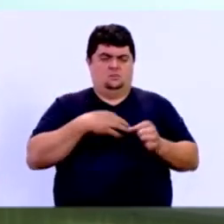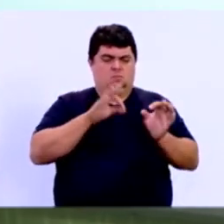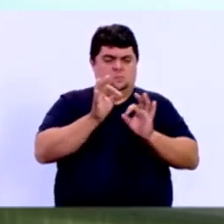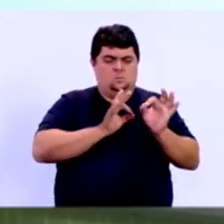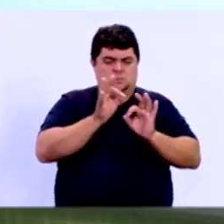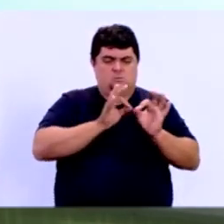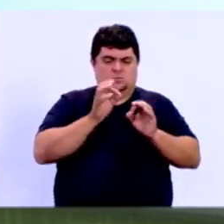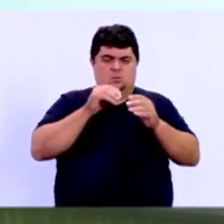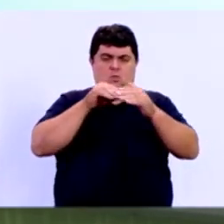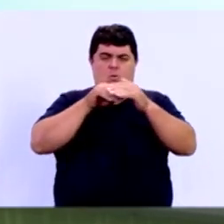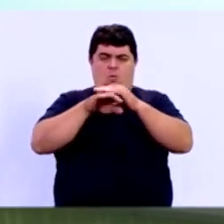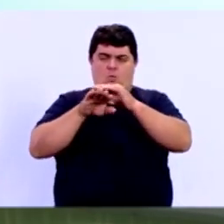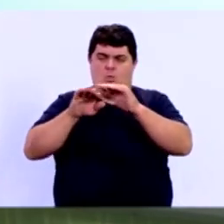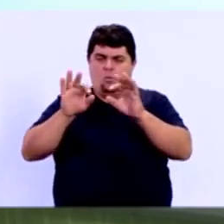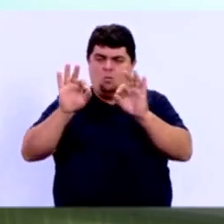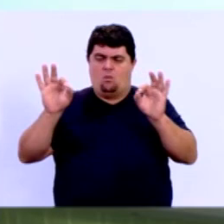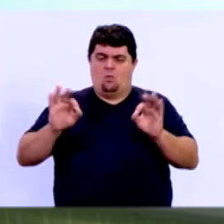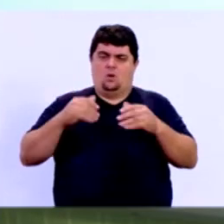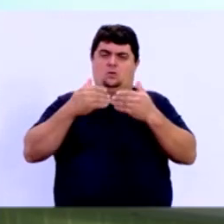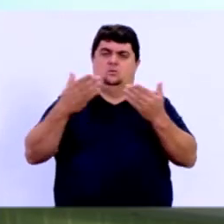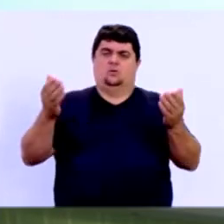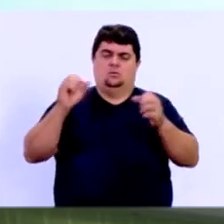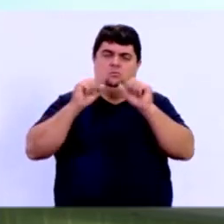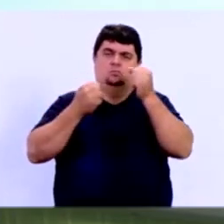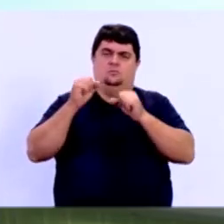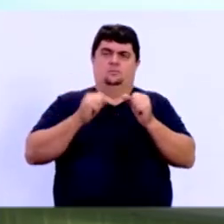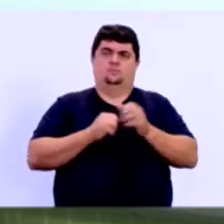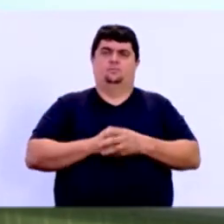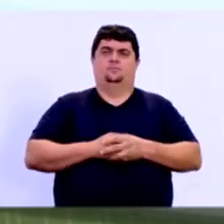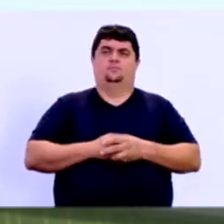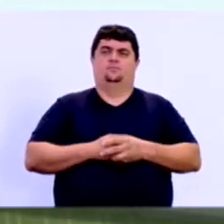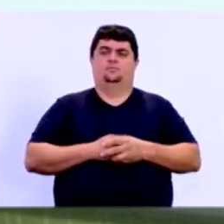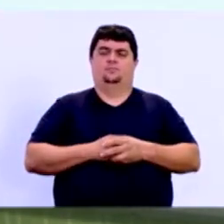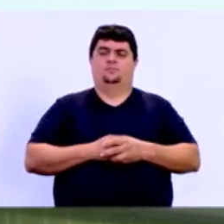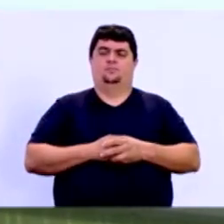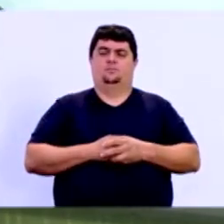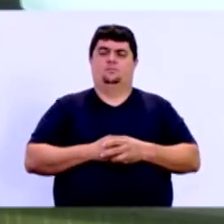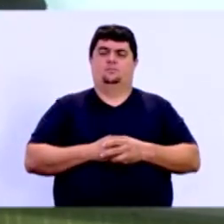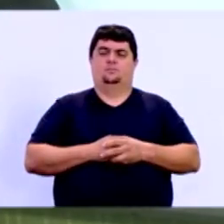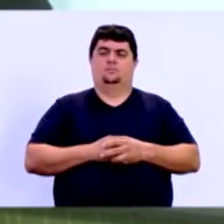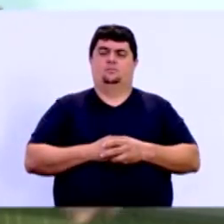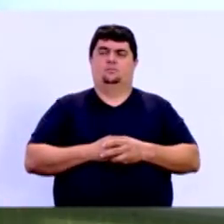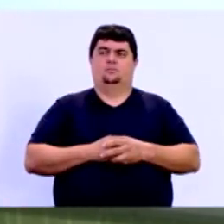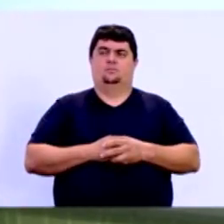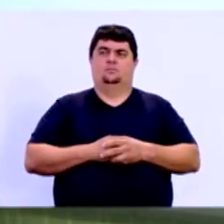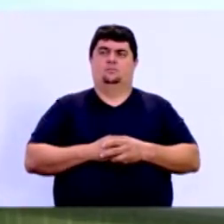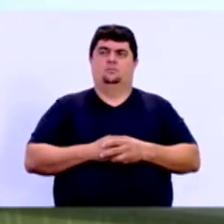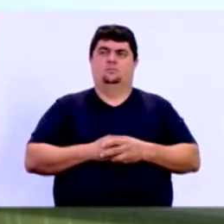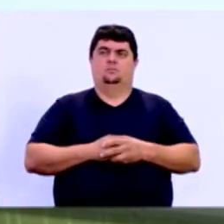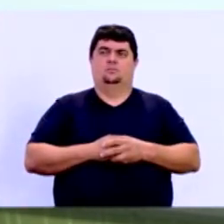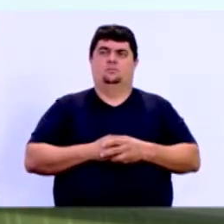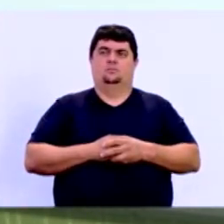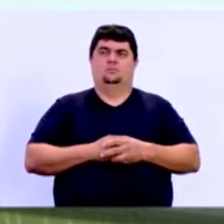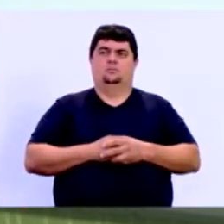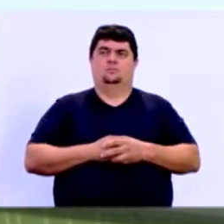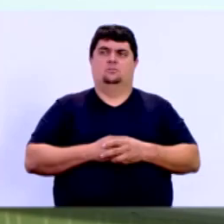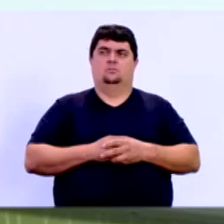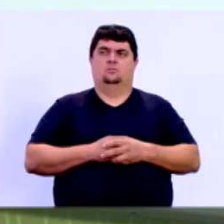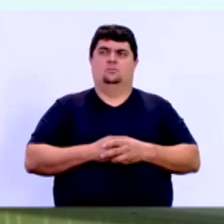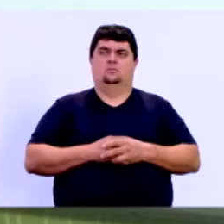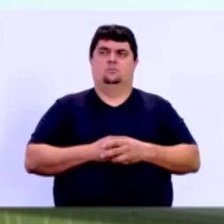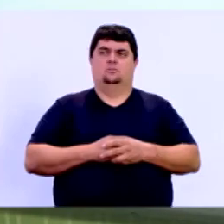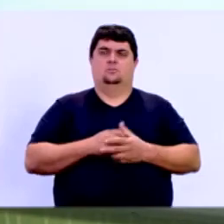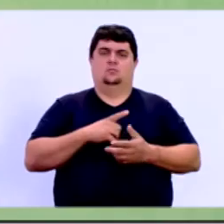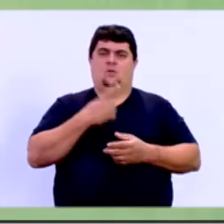tudo isso e distribua dentro da organização. Tá? Pessoal, nós temos aqui mais